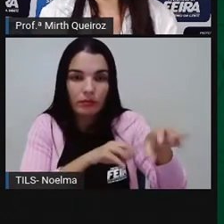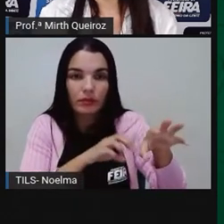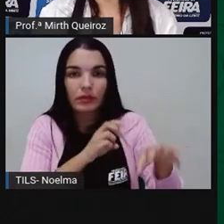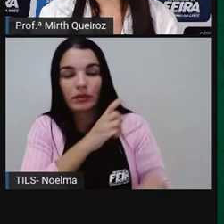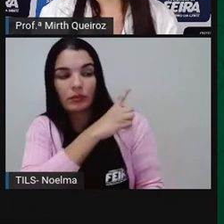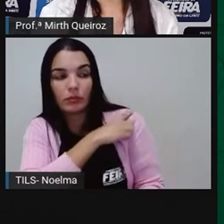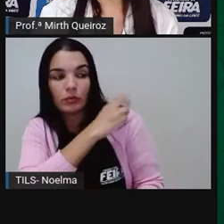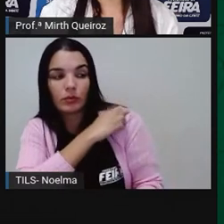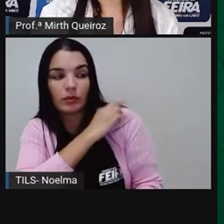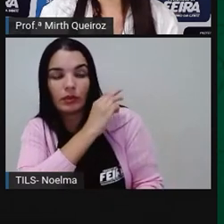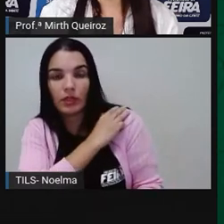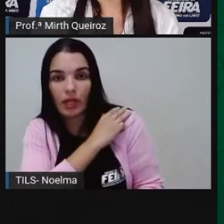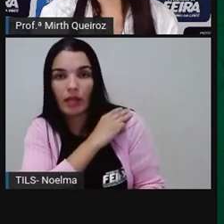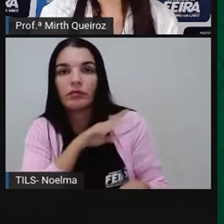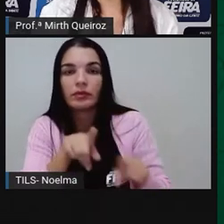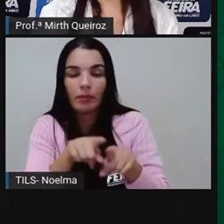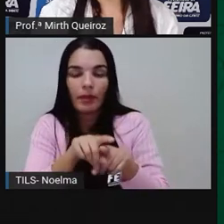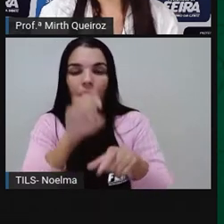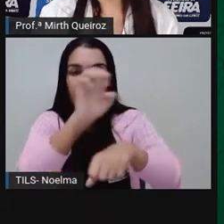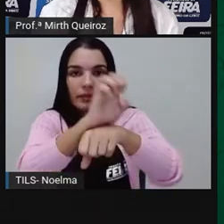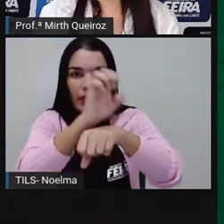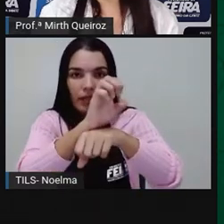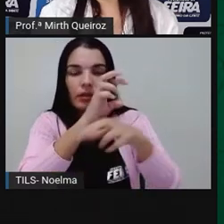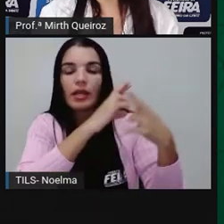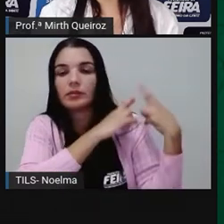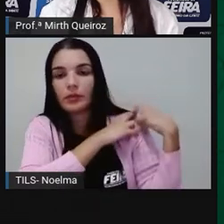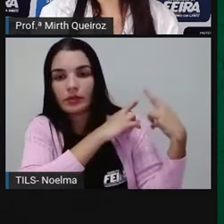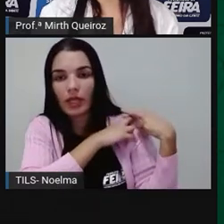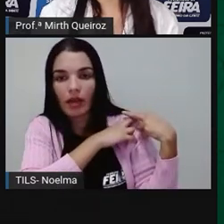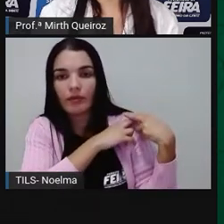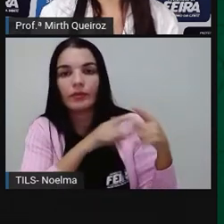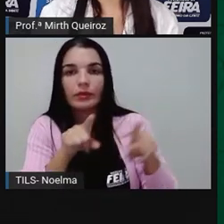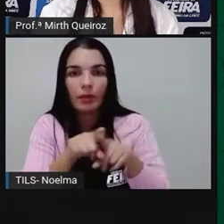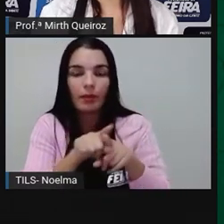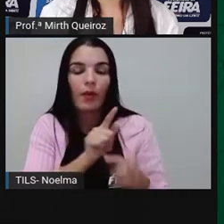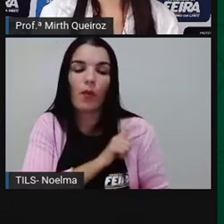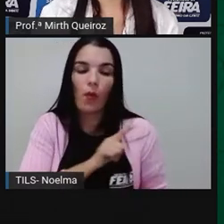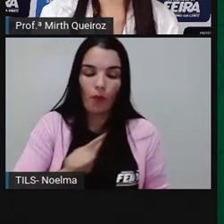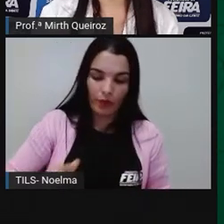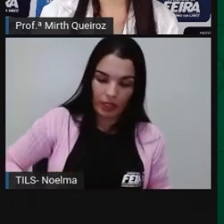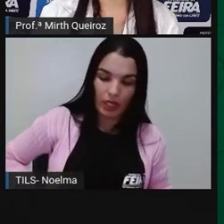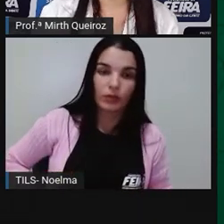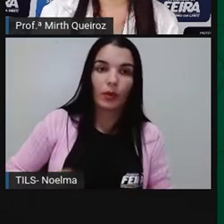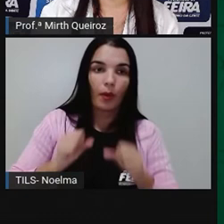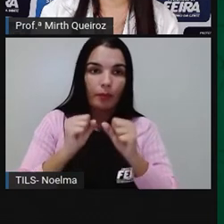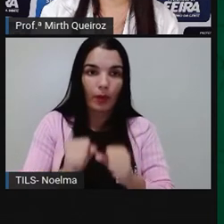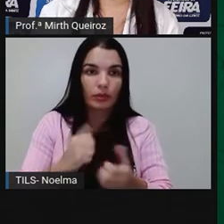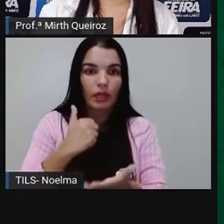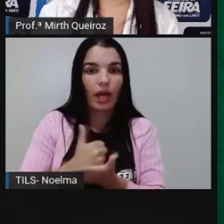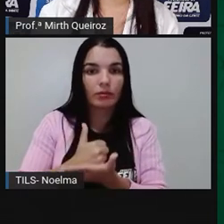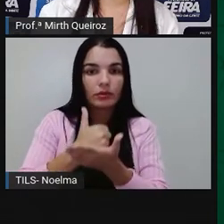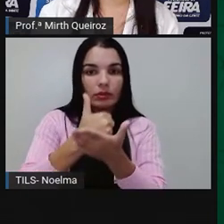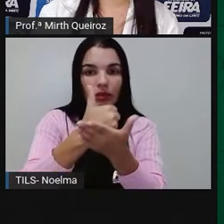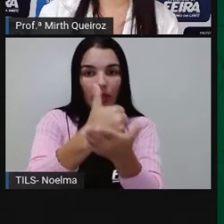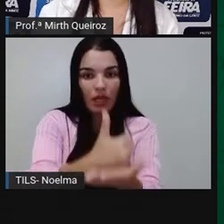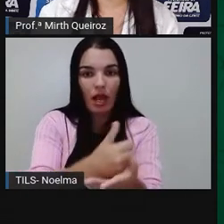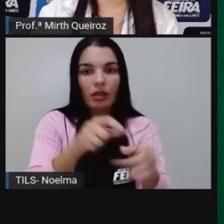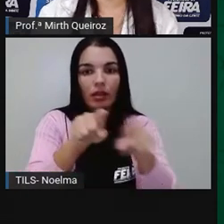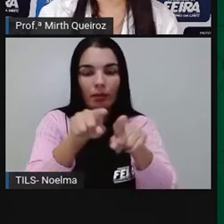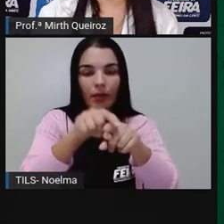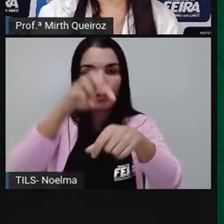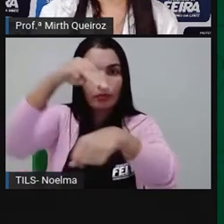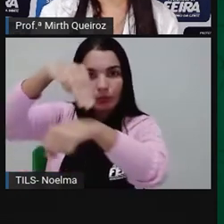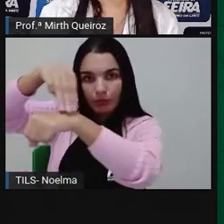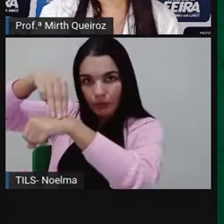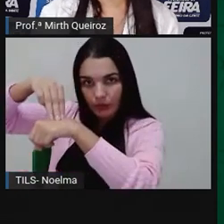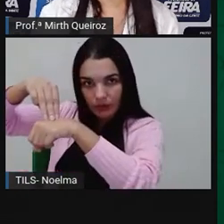responsabilidade aí do estado, e seria o governador, e eles também podem auxiliar aí, os municípios